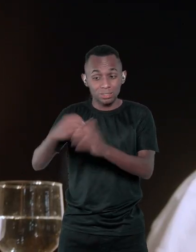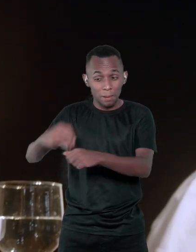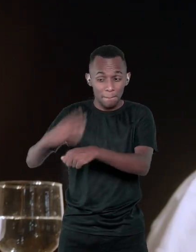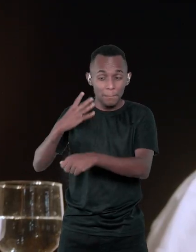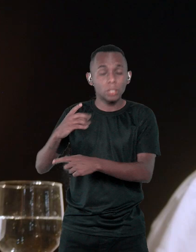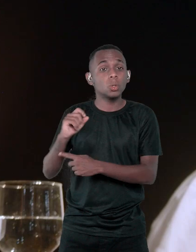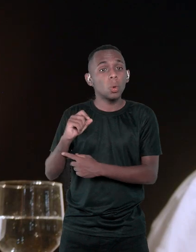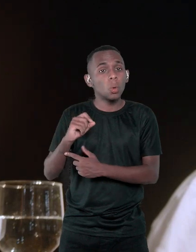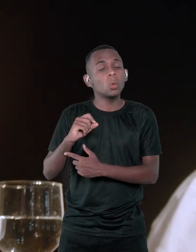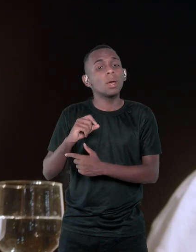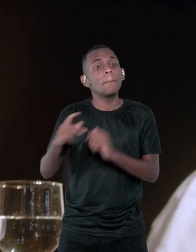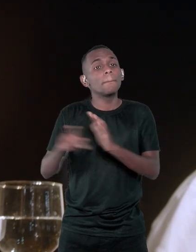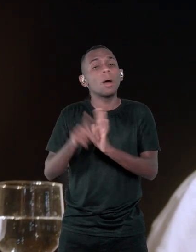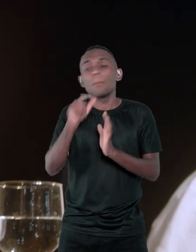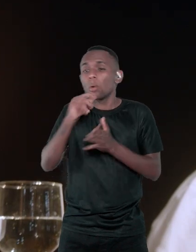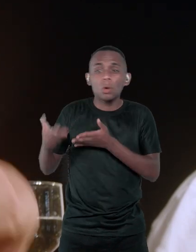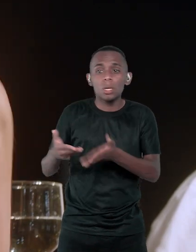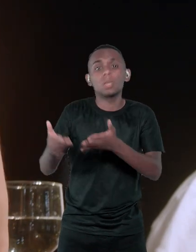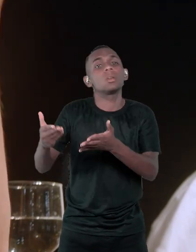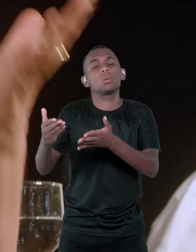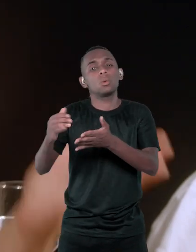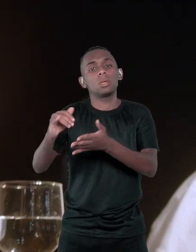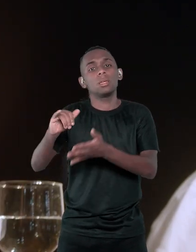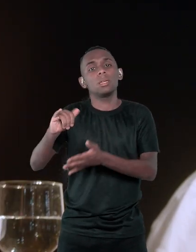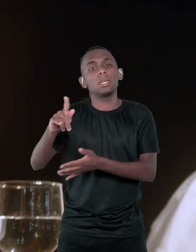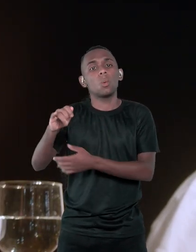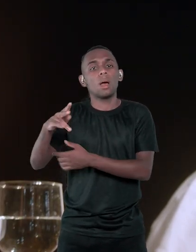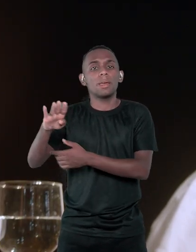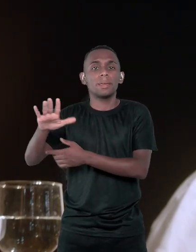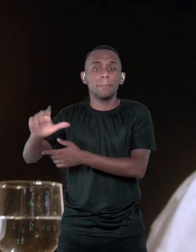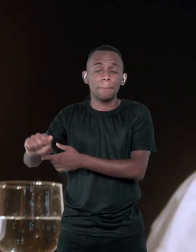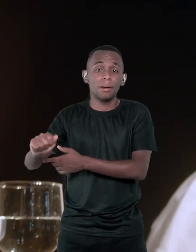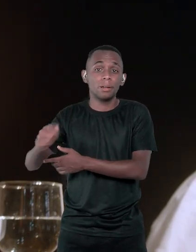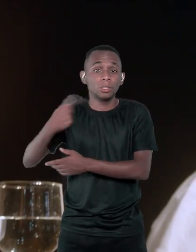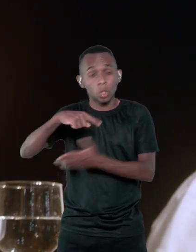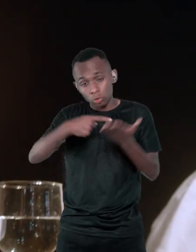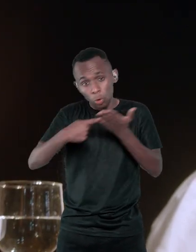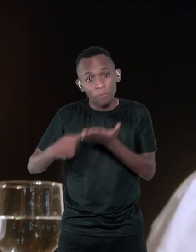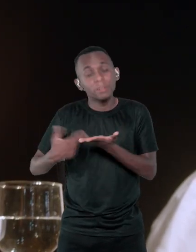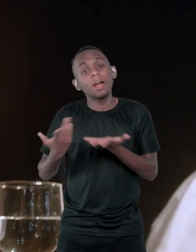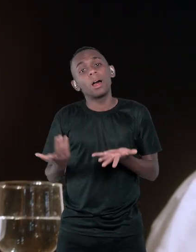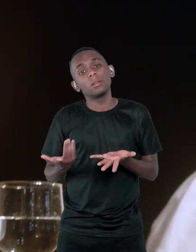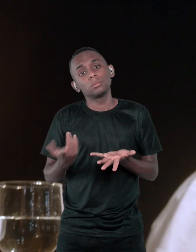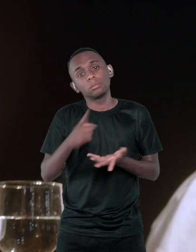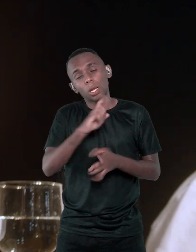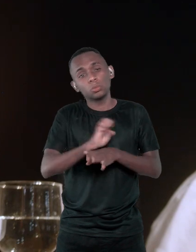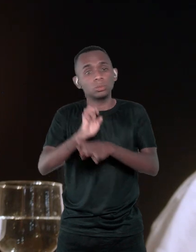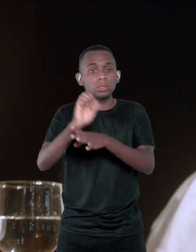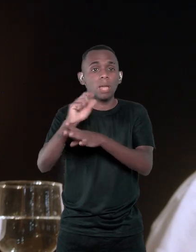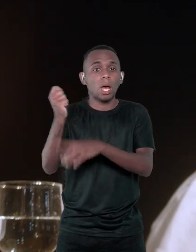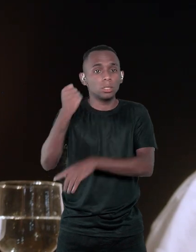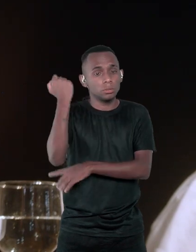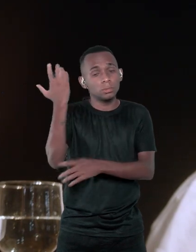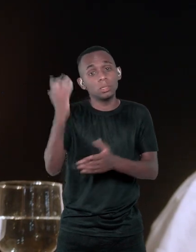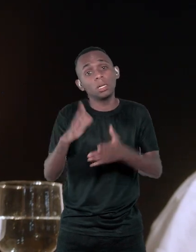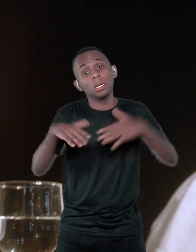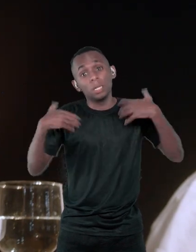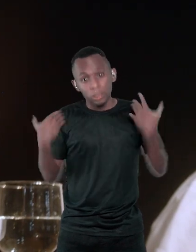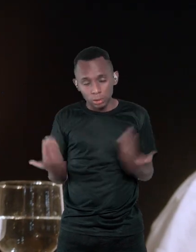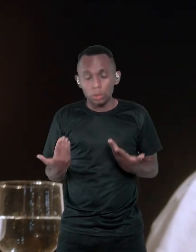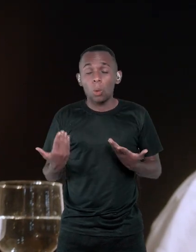dele sobre o Rio Guariba. A gente está sendo chamado para Porto Alegre. Então, eu acho que essa fonte